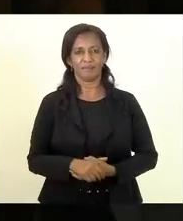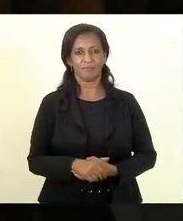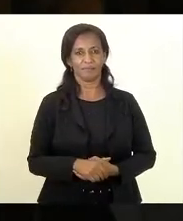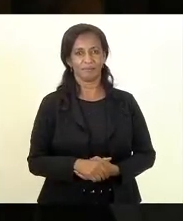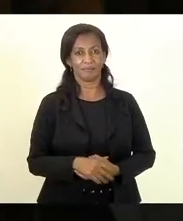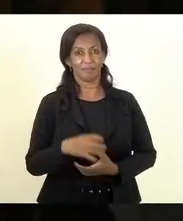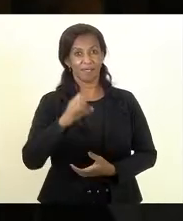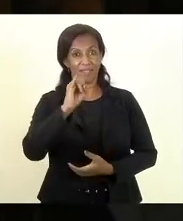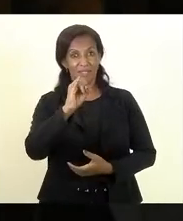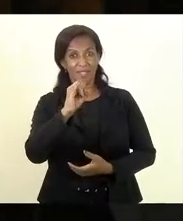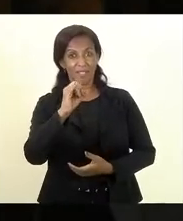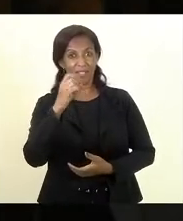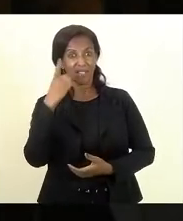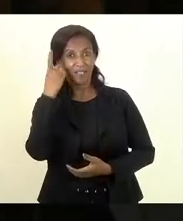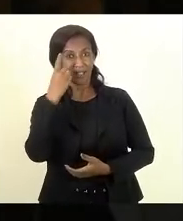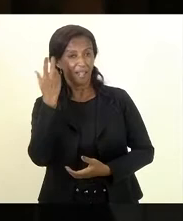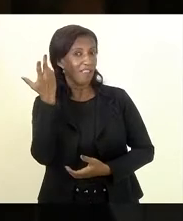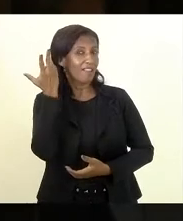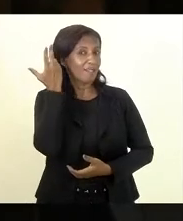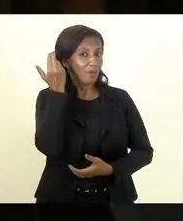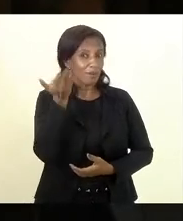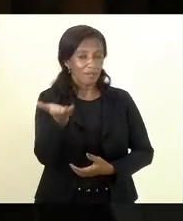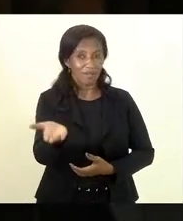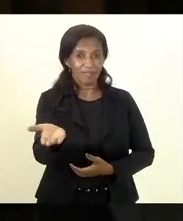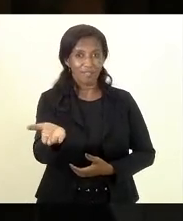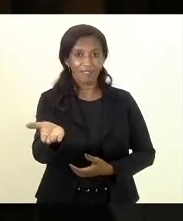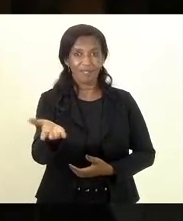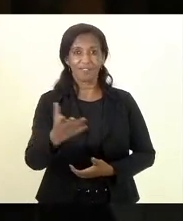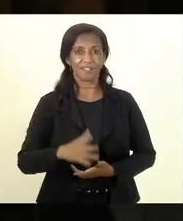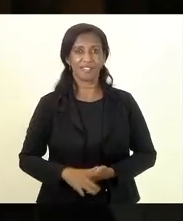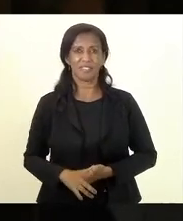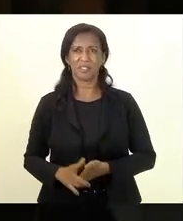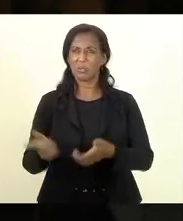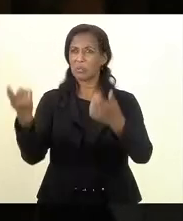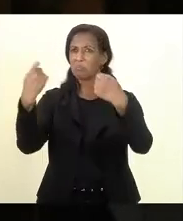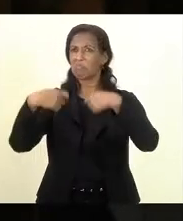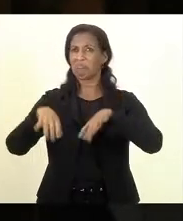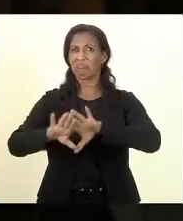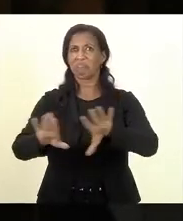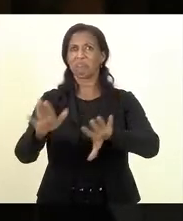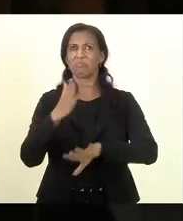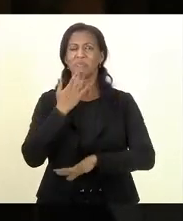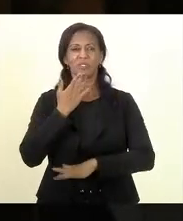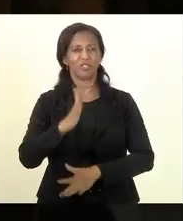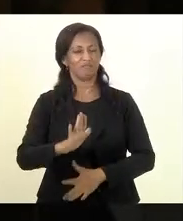Fosse o deputado Eliomar, ele não precisava nem pedir.